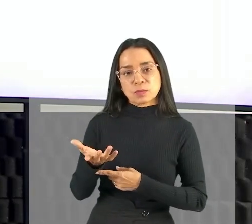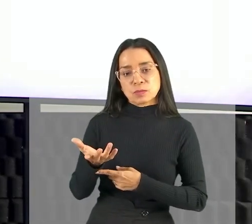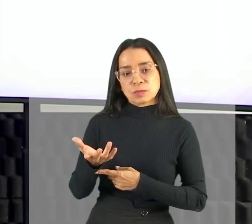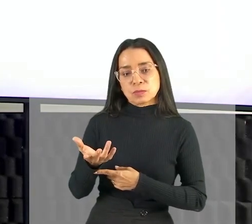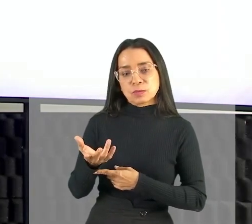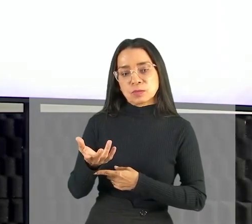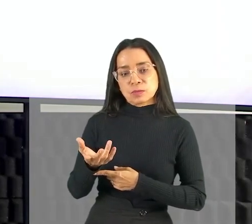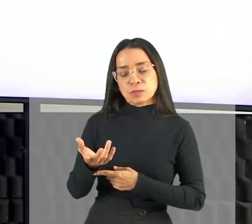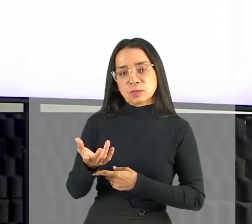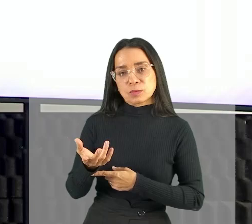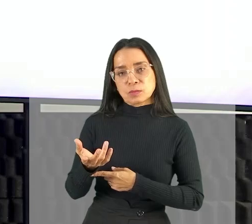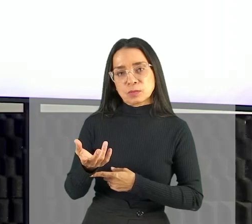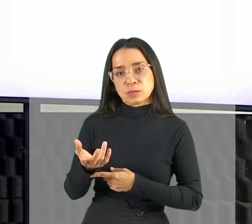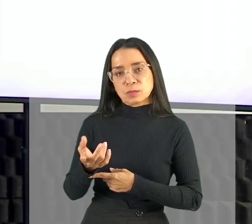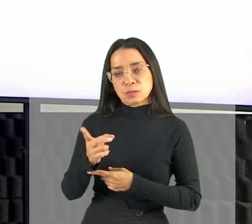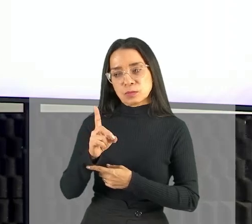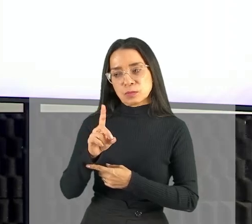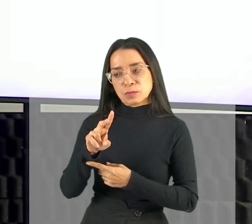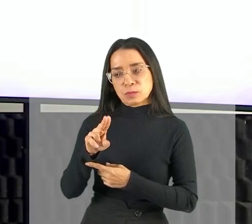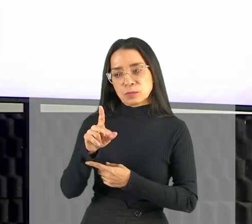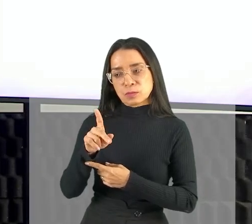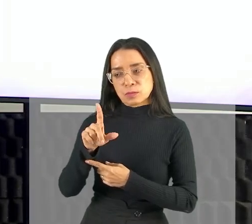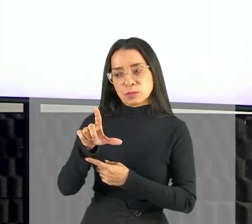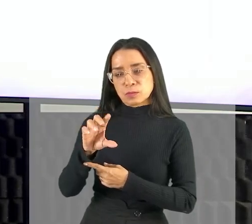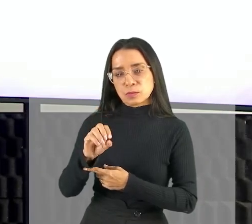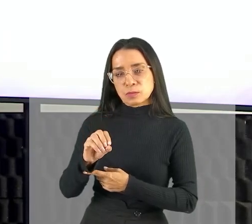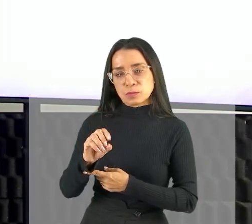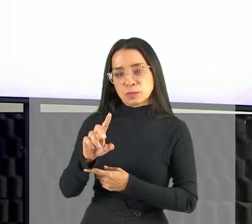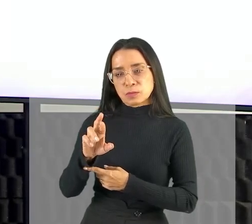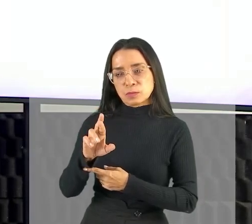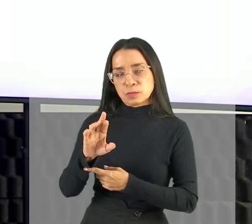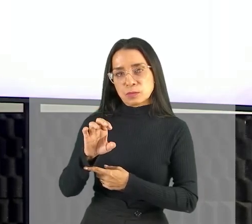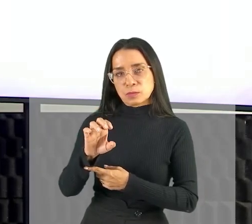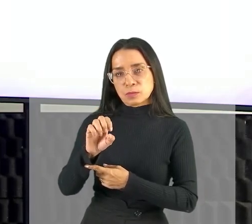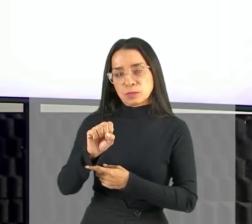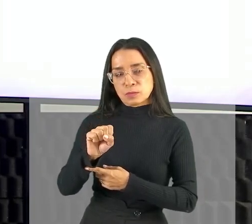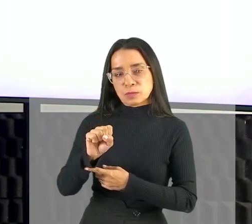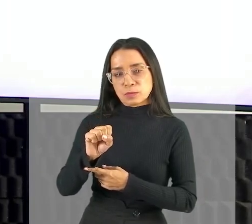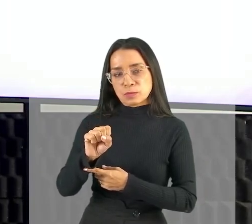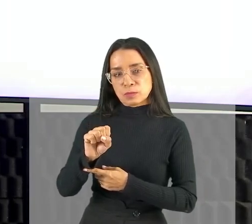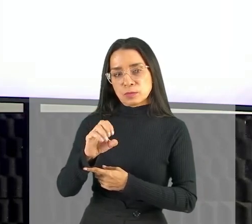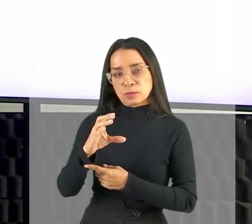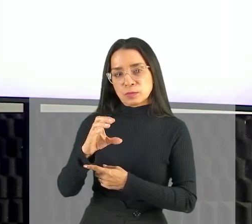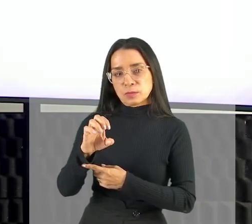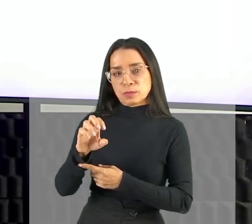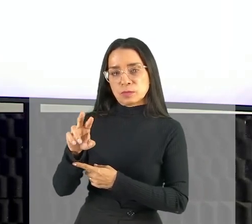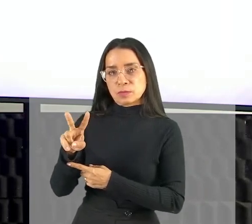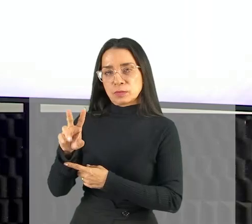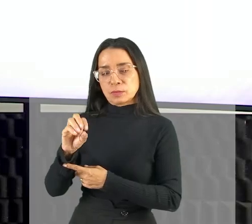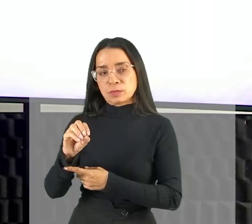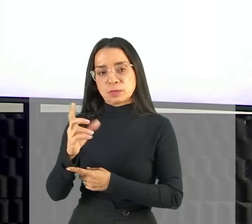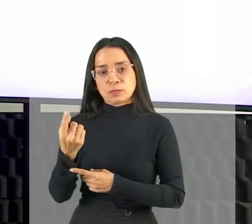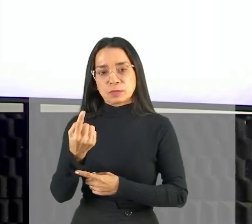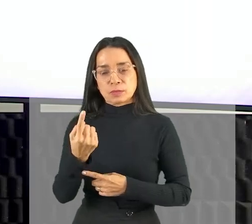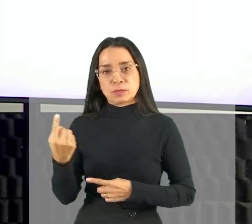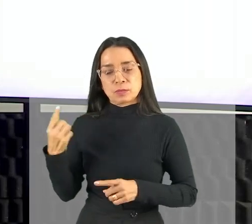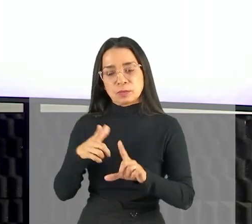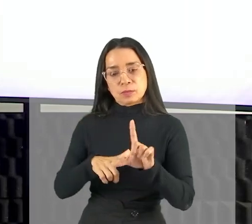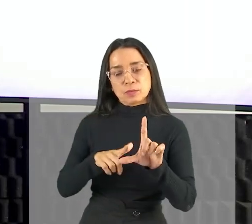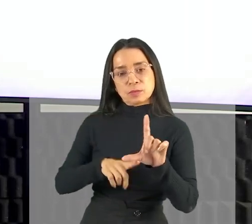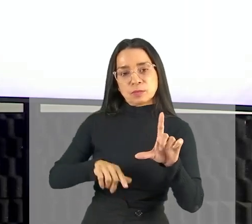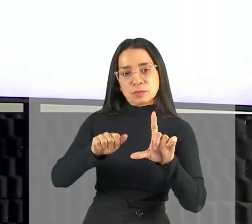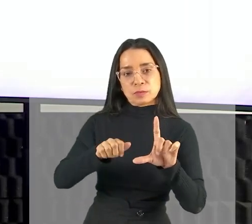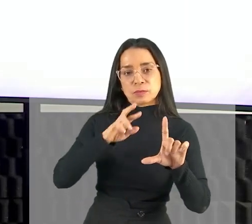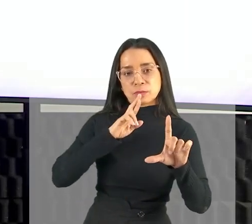recessivo né Então essa é uma doença hereditária de caráter recessivo tá